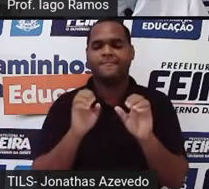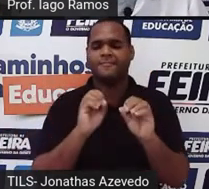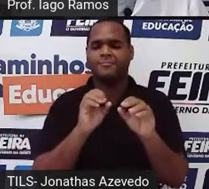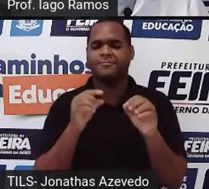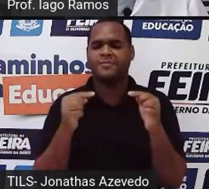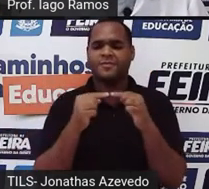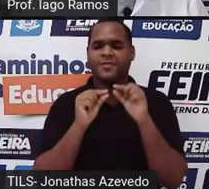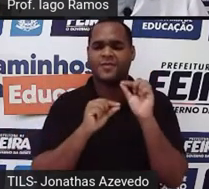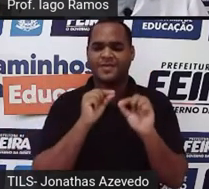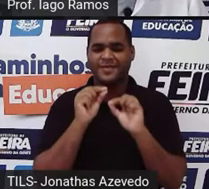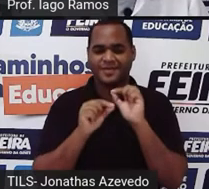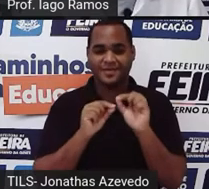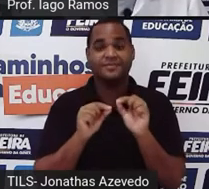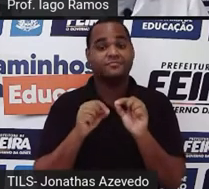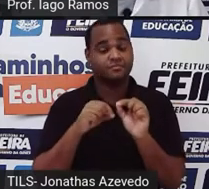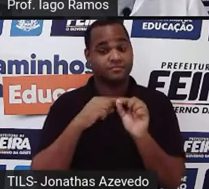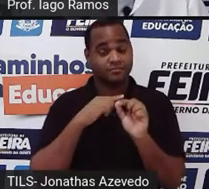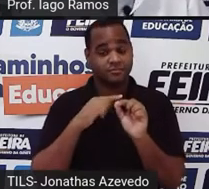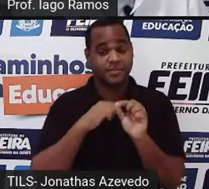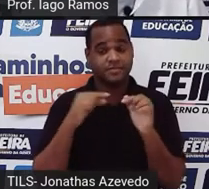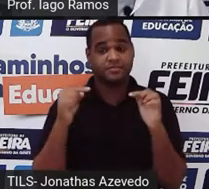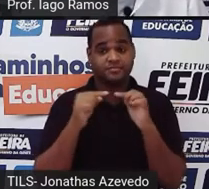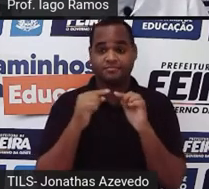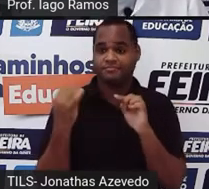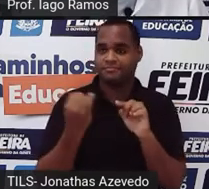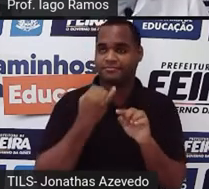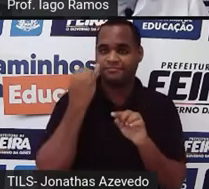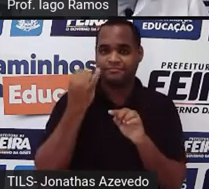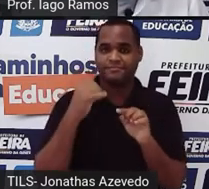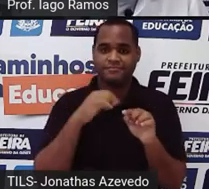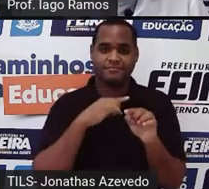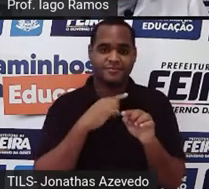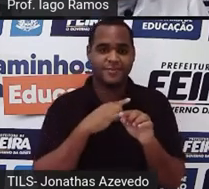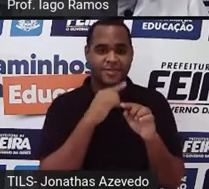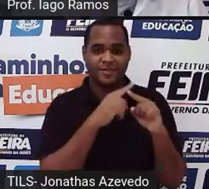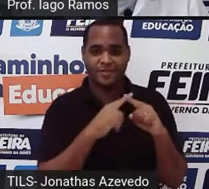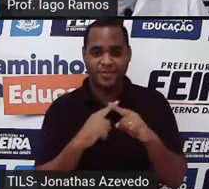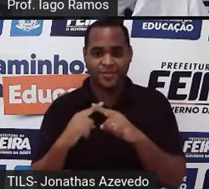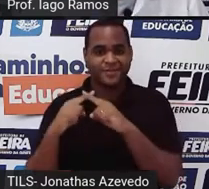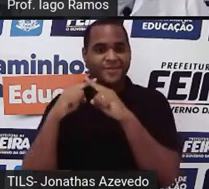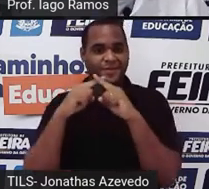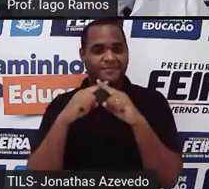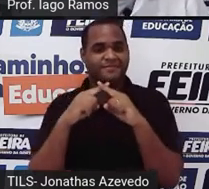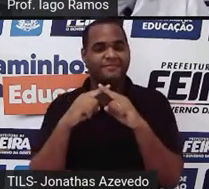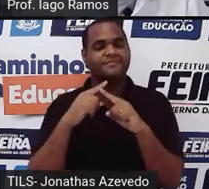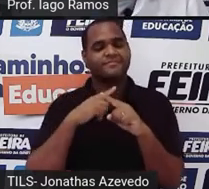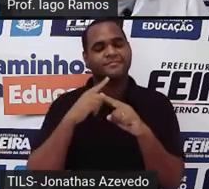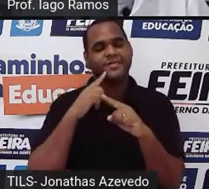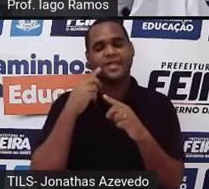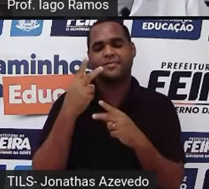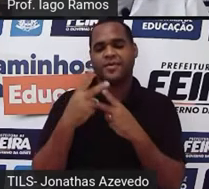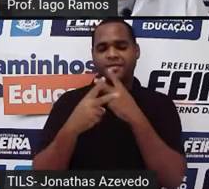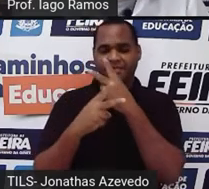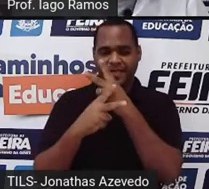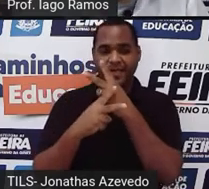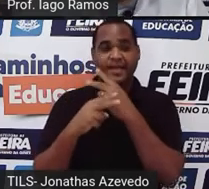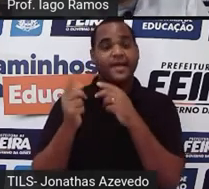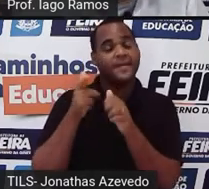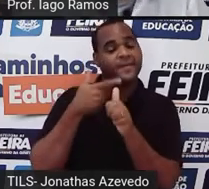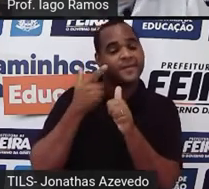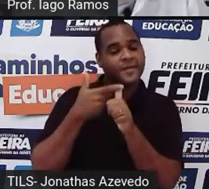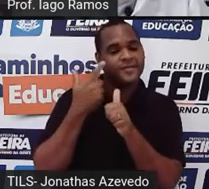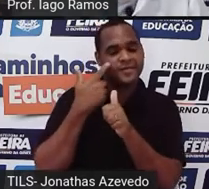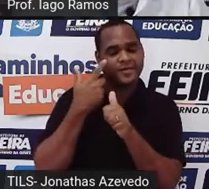falando aqui? A gente está falando de uma operação chamada de potenciação, que nada mais é do que